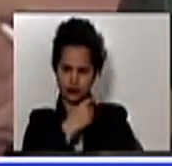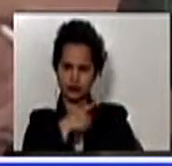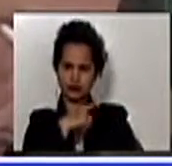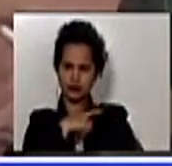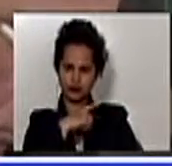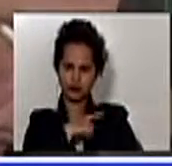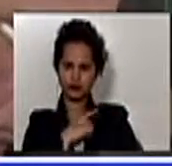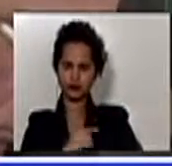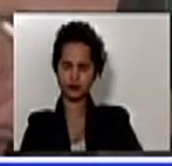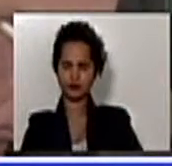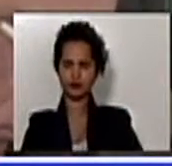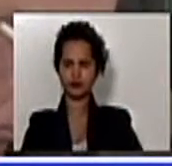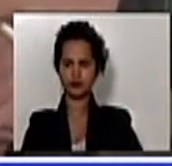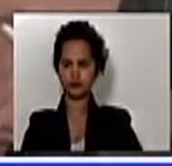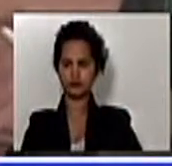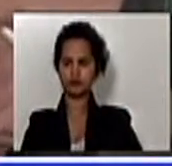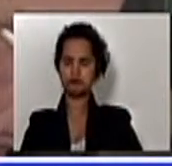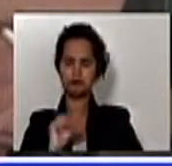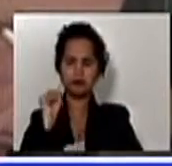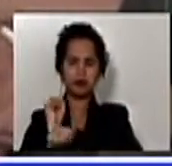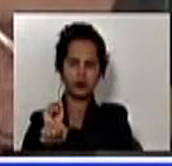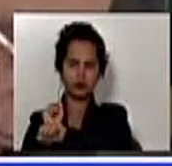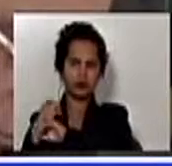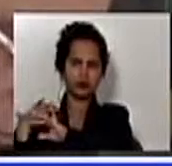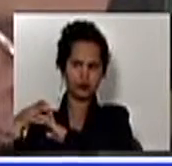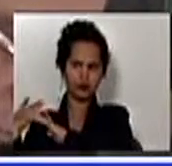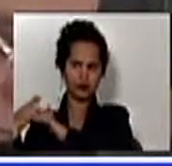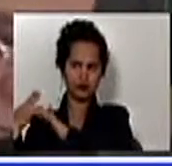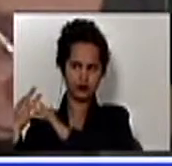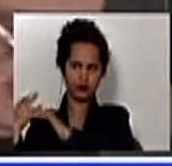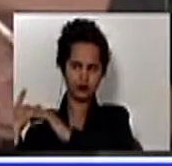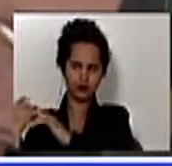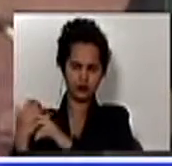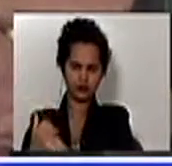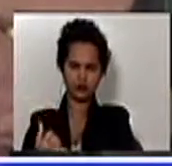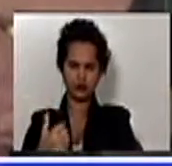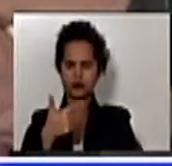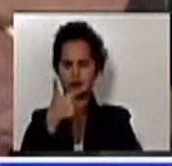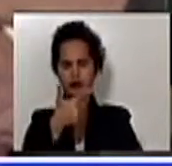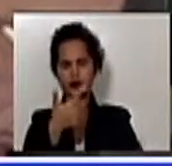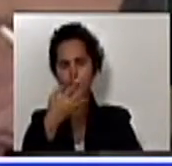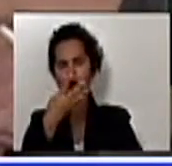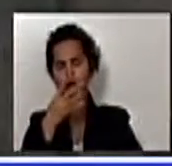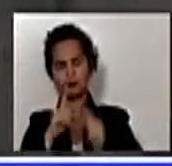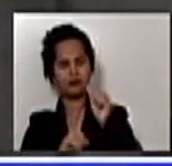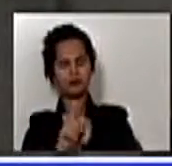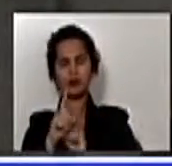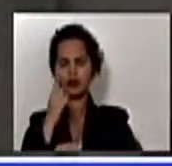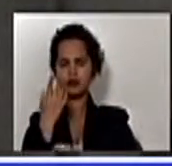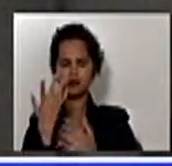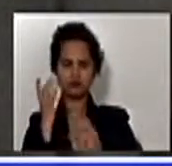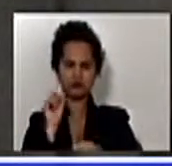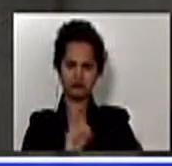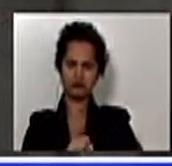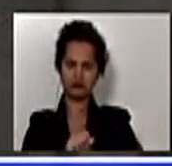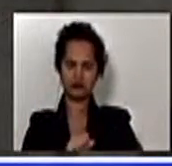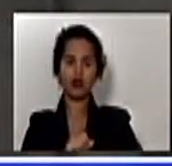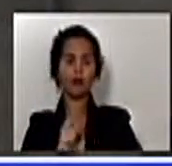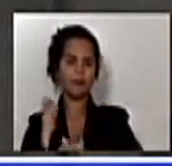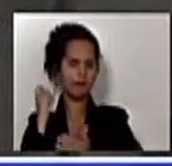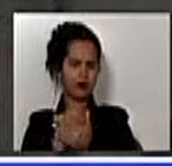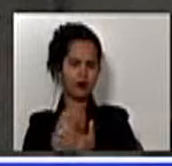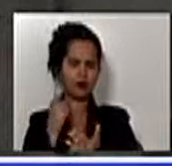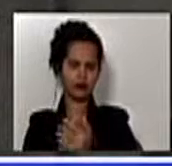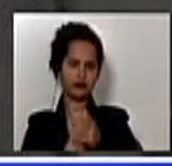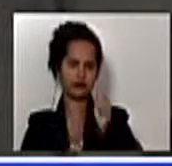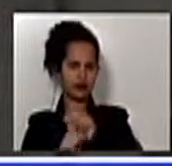estavam... foram suspensos, né, durante praticamente 24 meses, voltaram a pagar agora, nesse mês foi foi